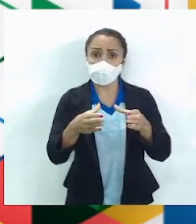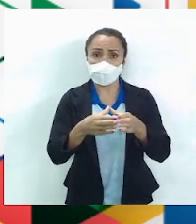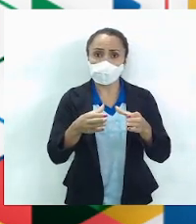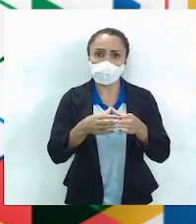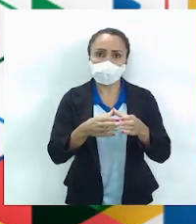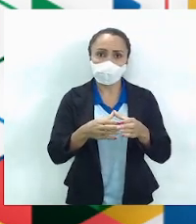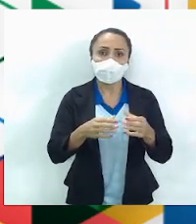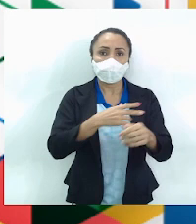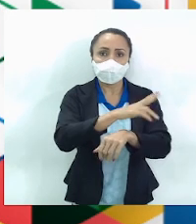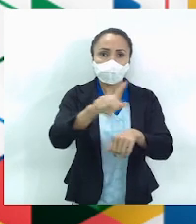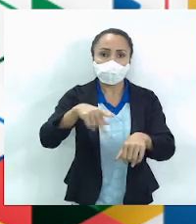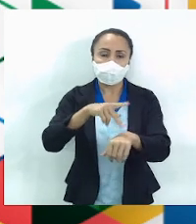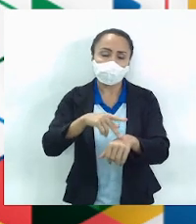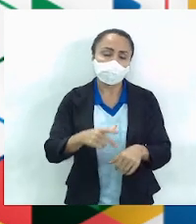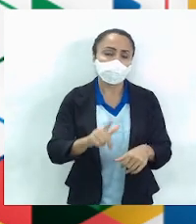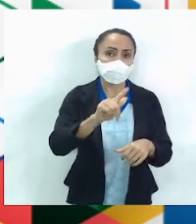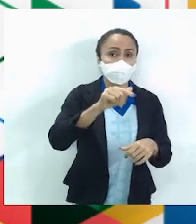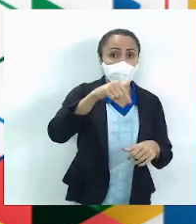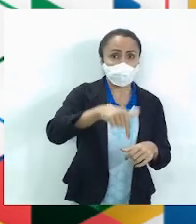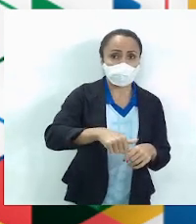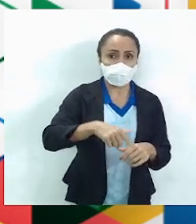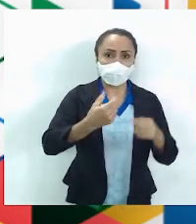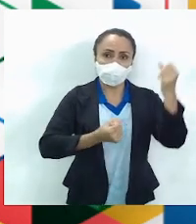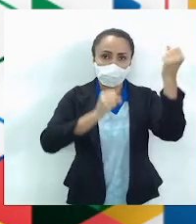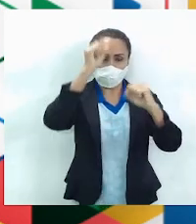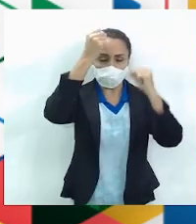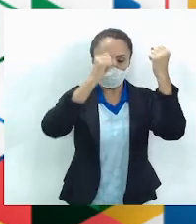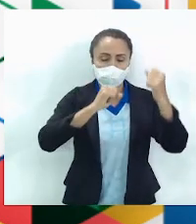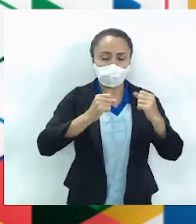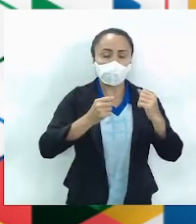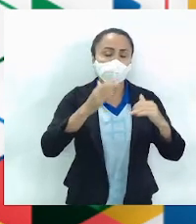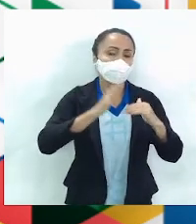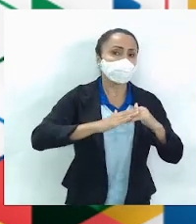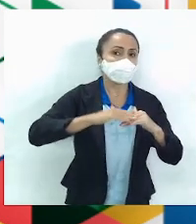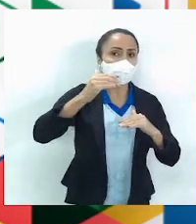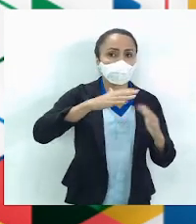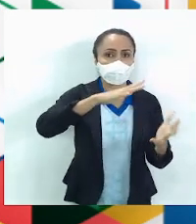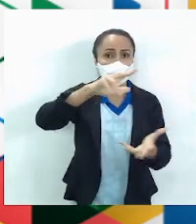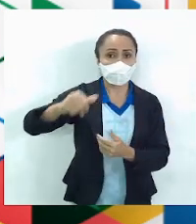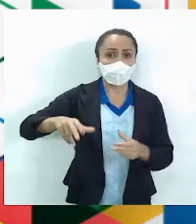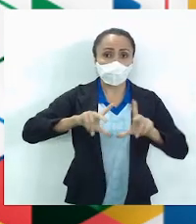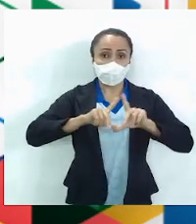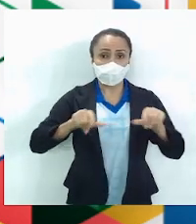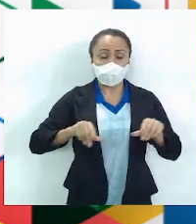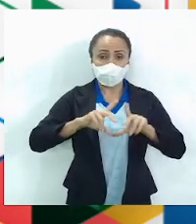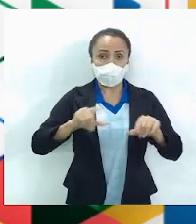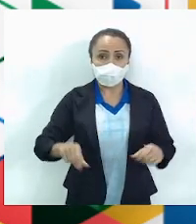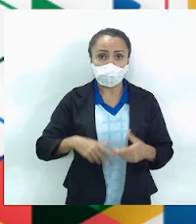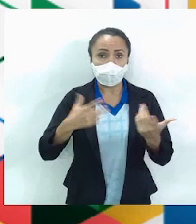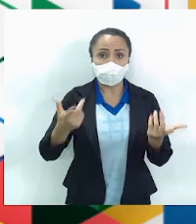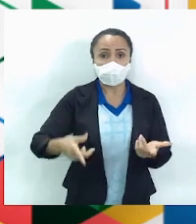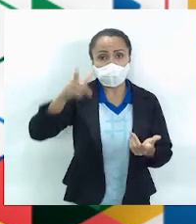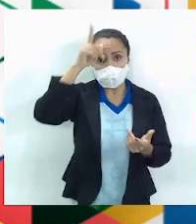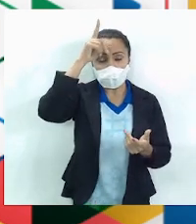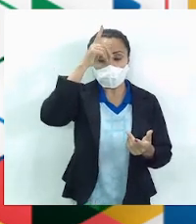os países do G7, os mais industrializados do mundo, Estados Unidos, Japão, Alemanha, França,